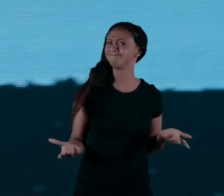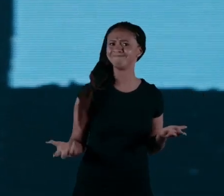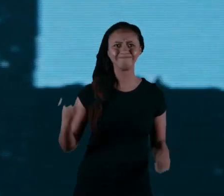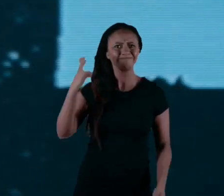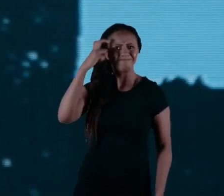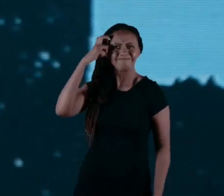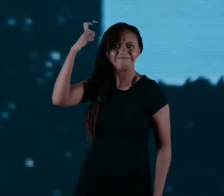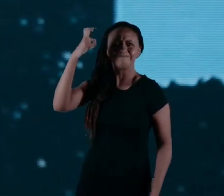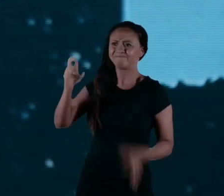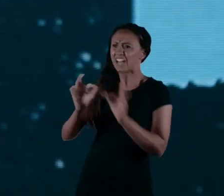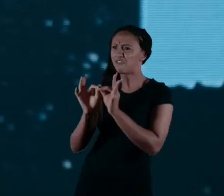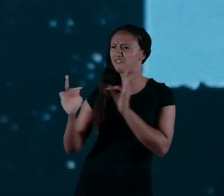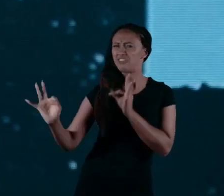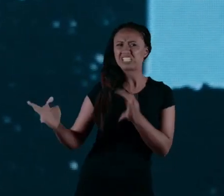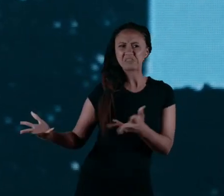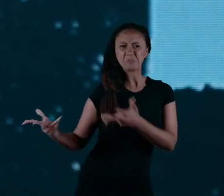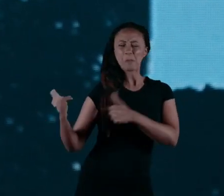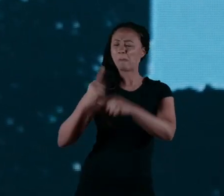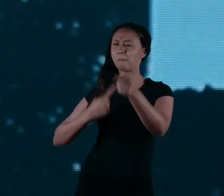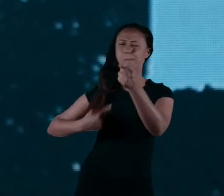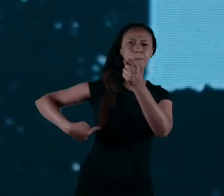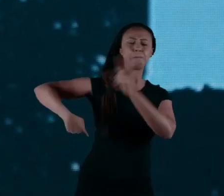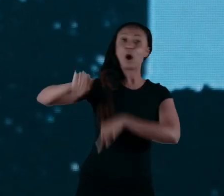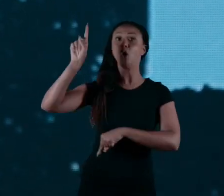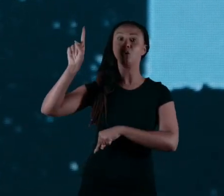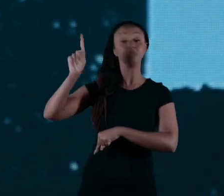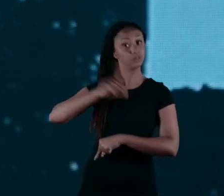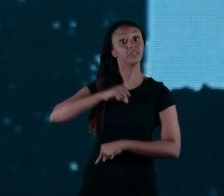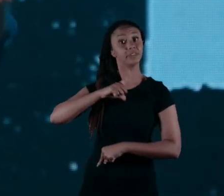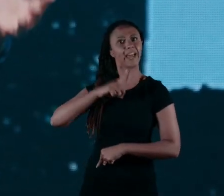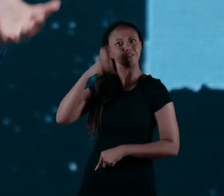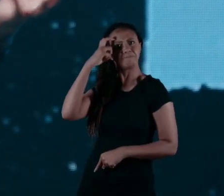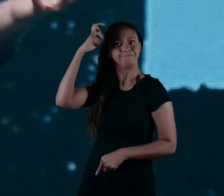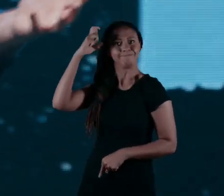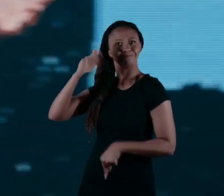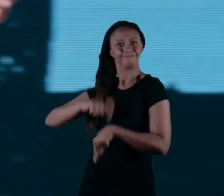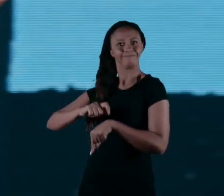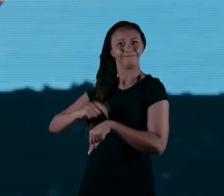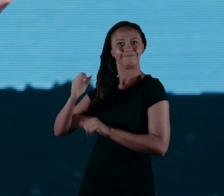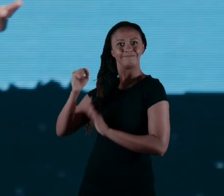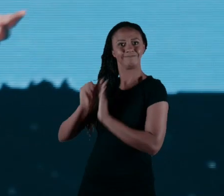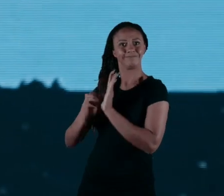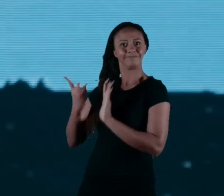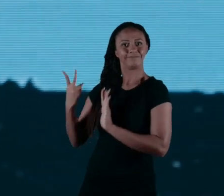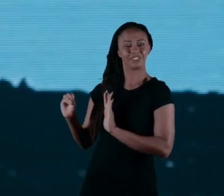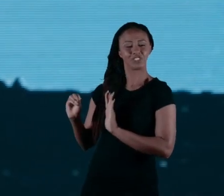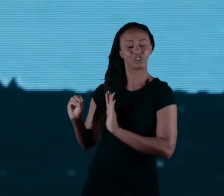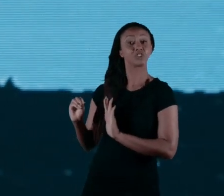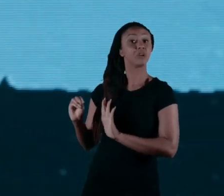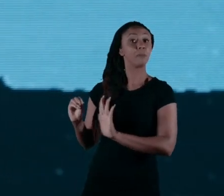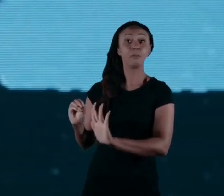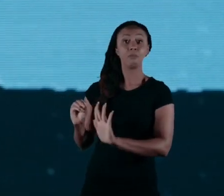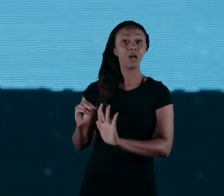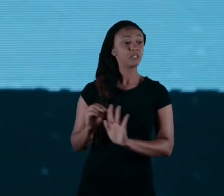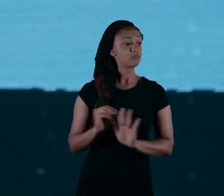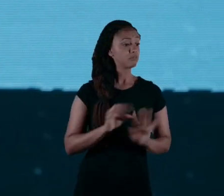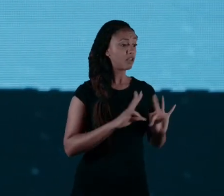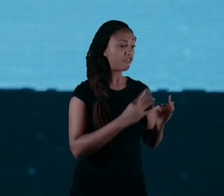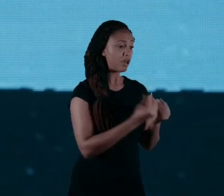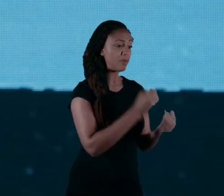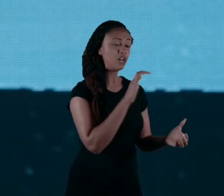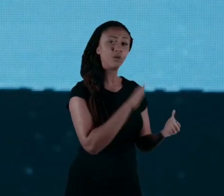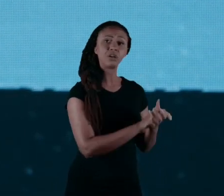tenha revolucionado a física no século 20, ele não conseguiu salvar o